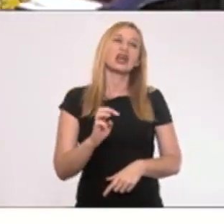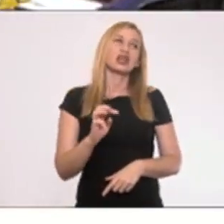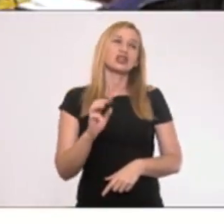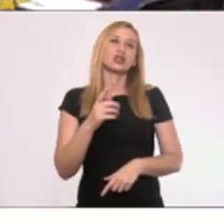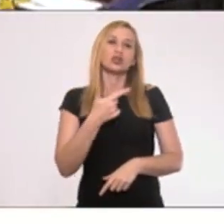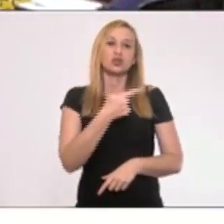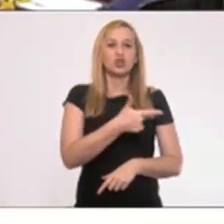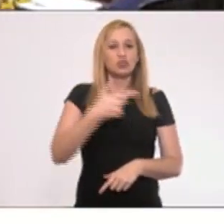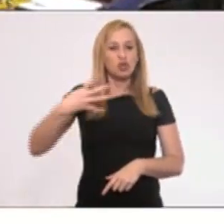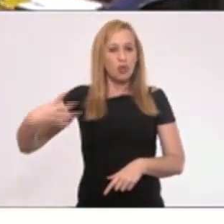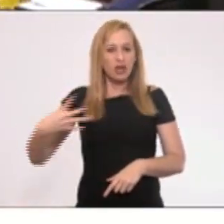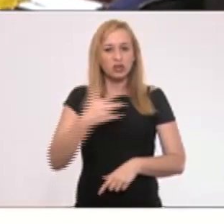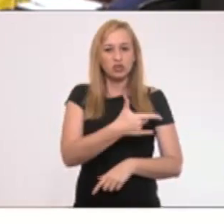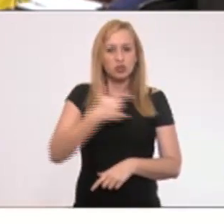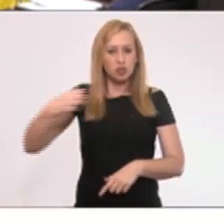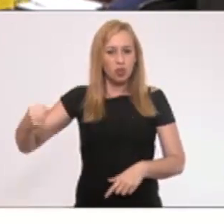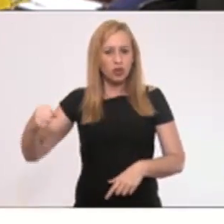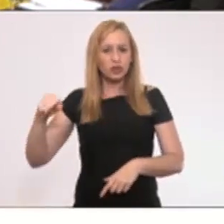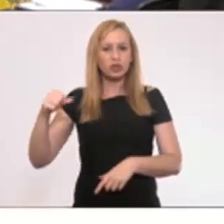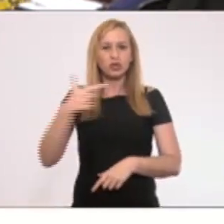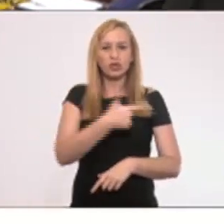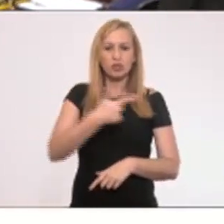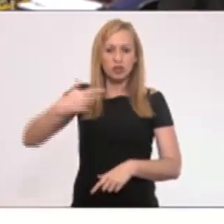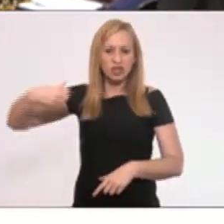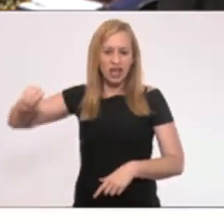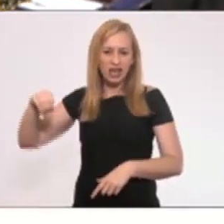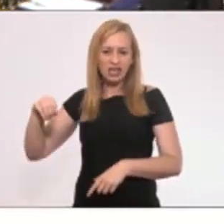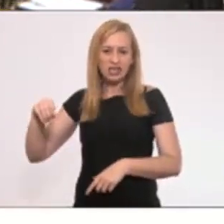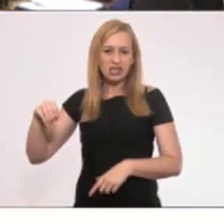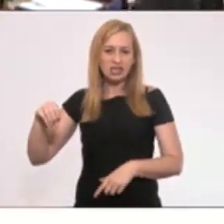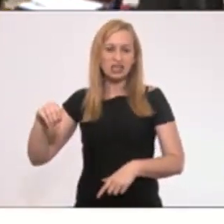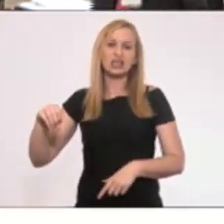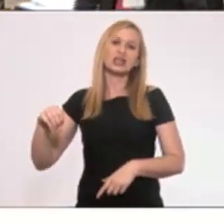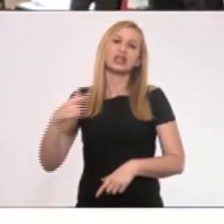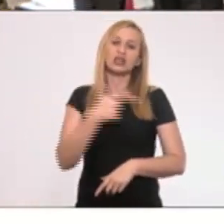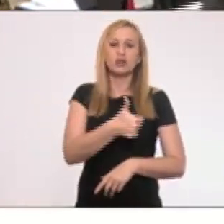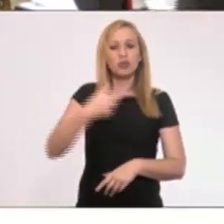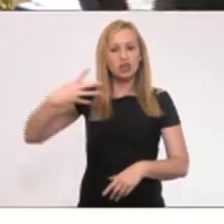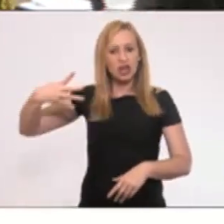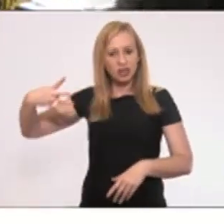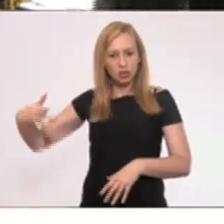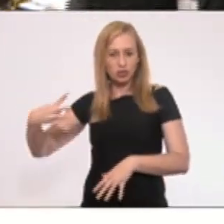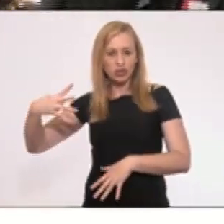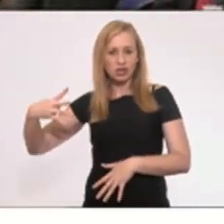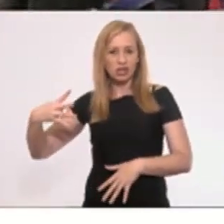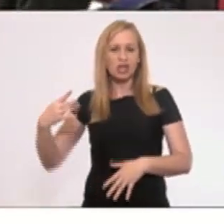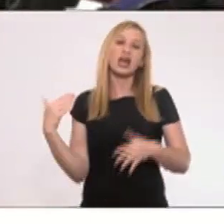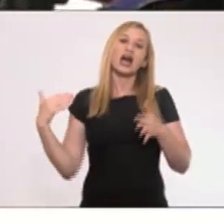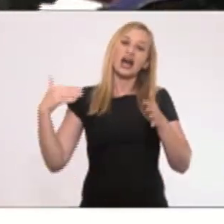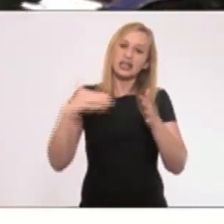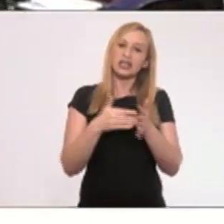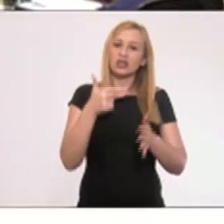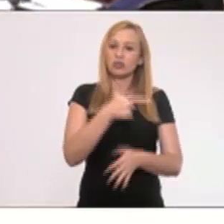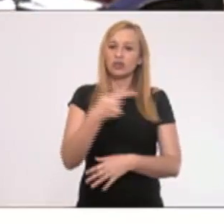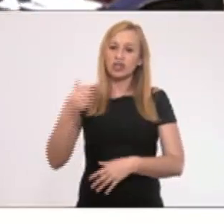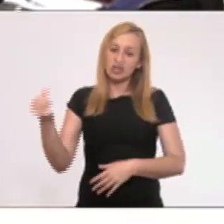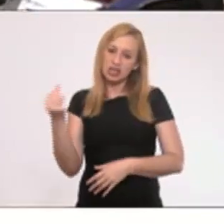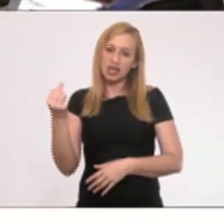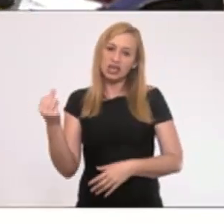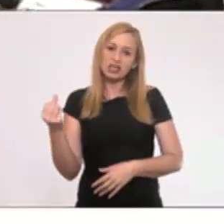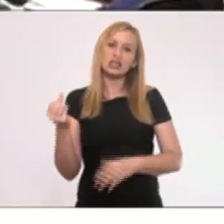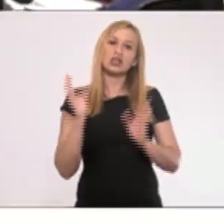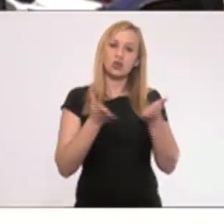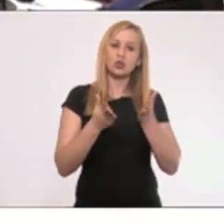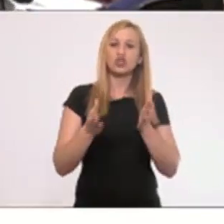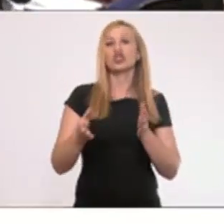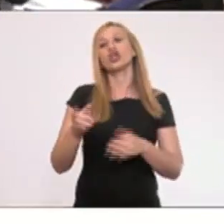e 2014, até ser eleito vereador na cidade do Rio de Janeiro em 2016 e hoje vice-governador. Eu o conheço